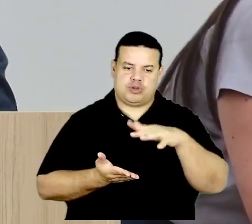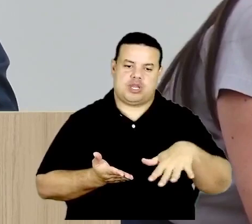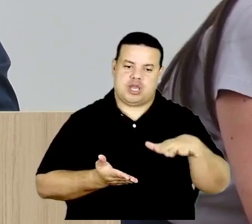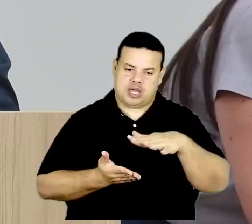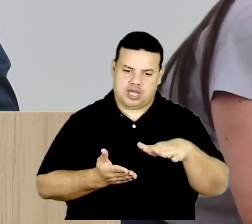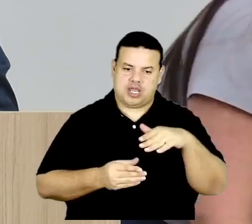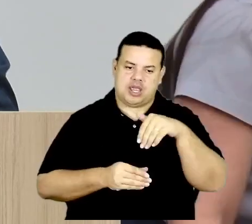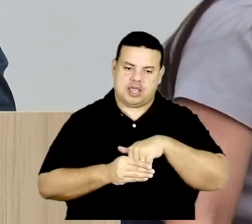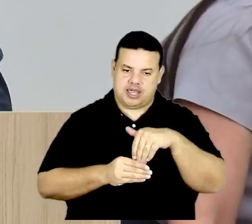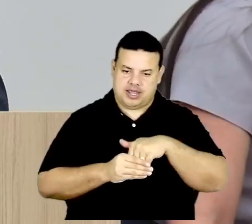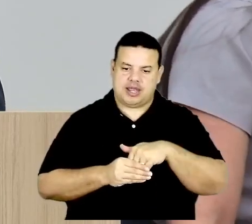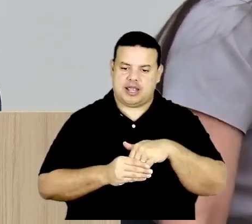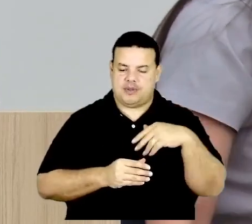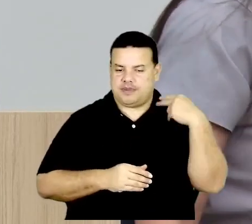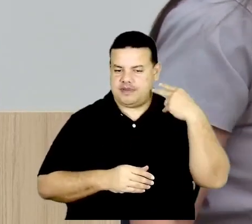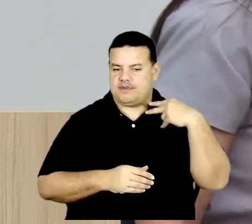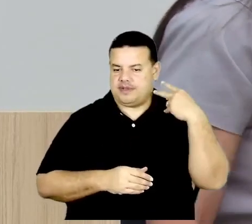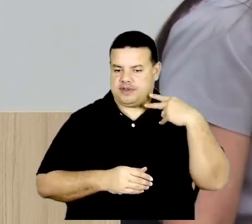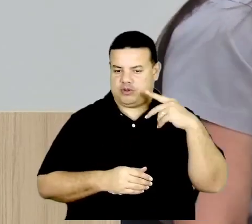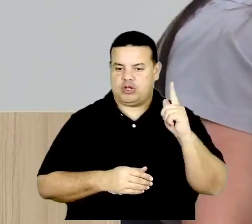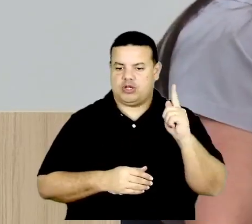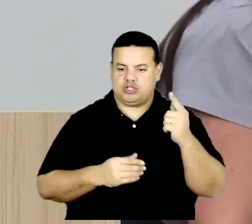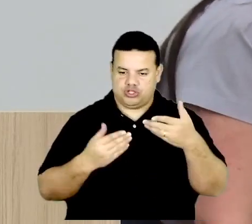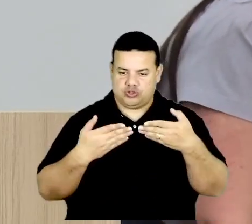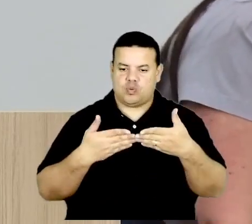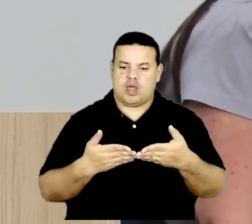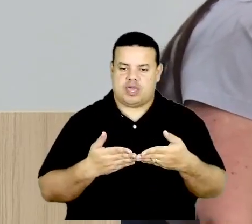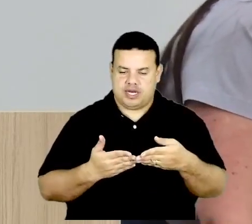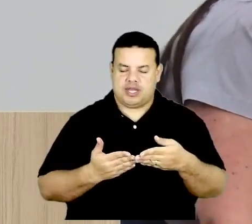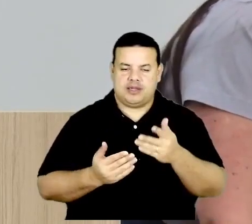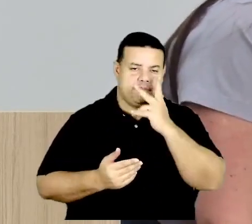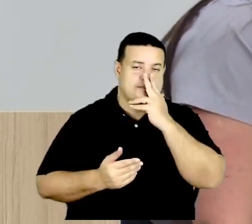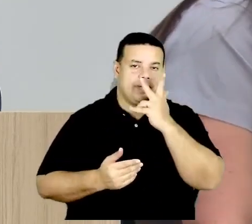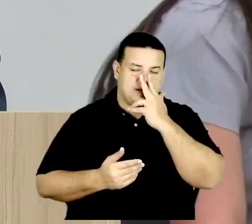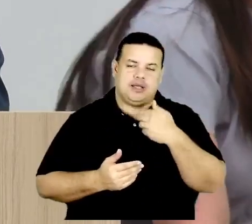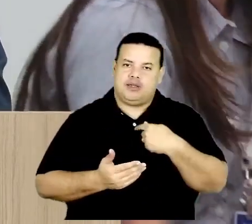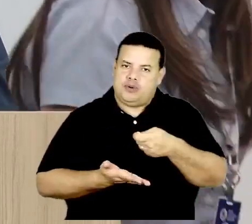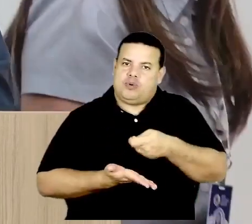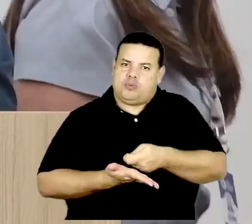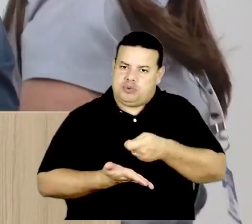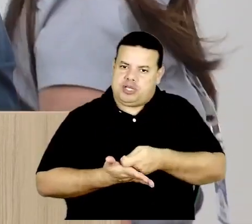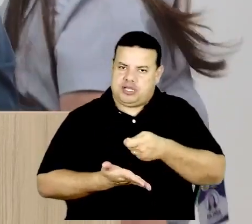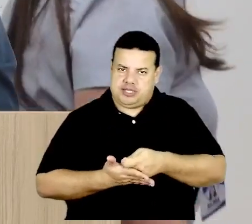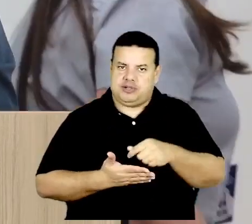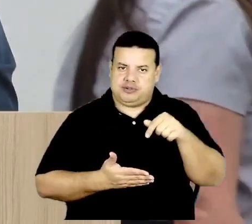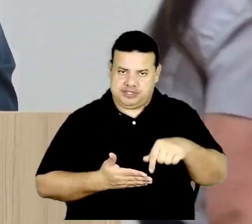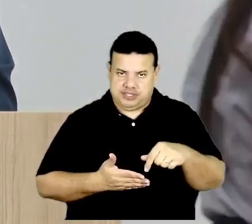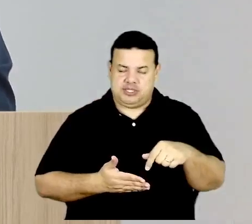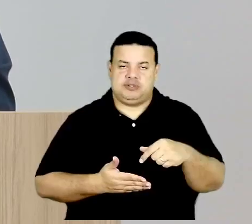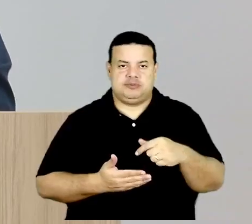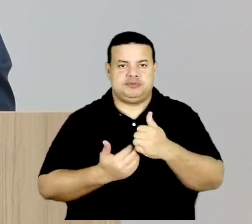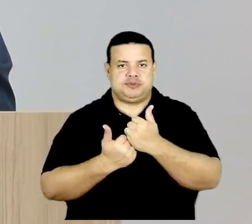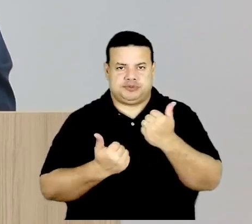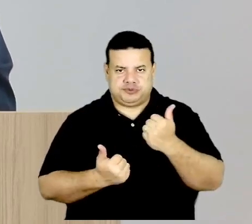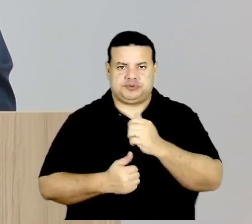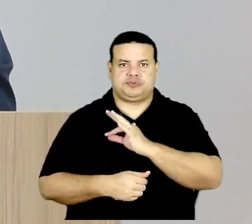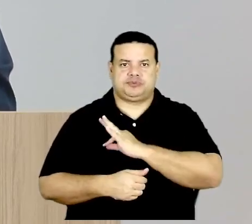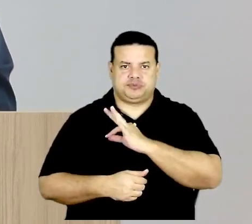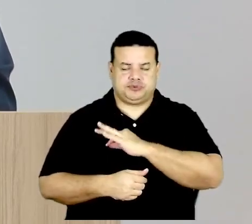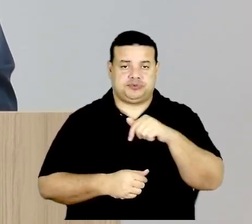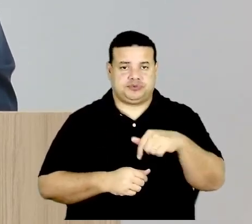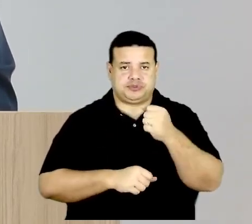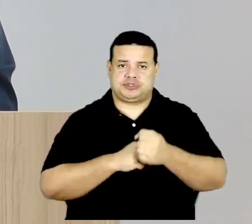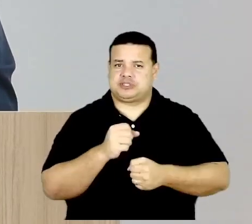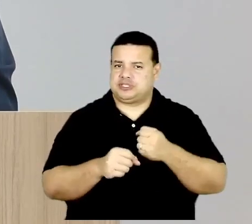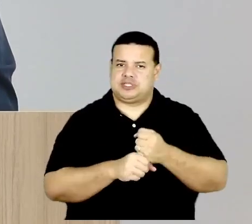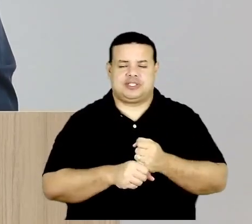Guaíra e me sito na obrigação aqui senhor vice-prefeito que este ano é impossível dar qualquer tipo